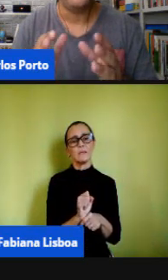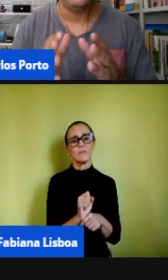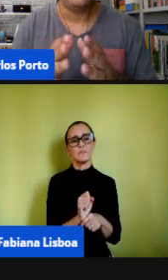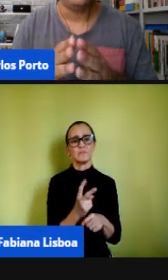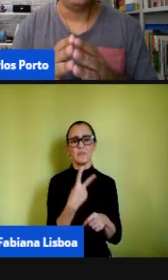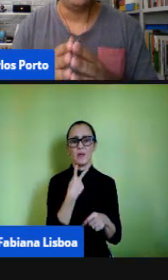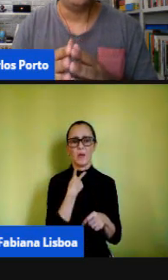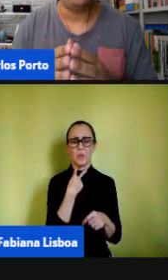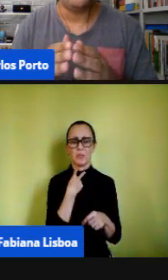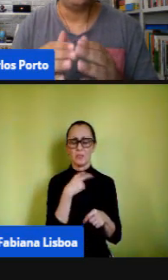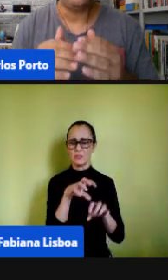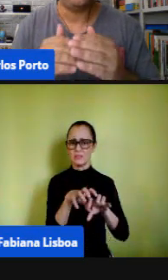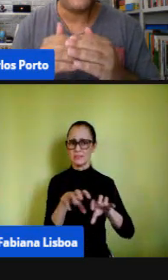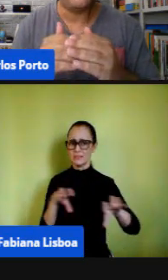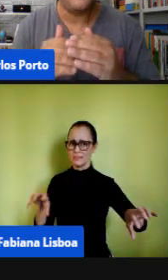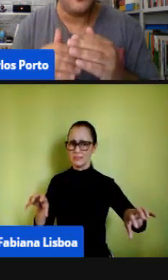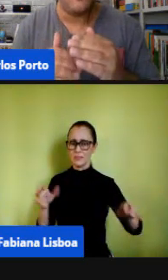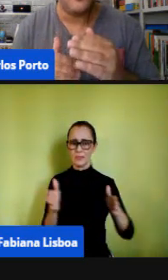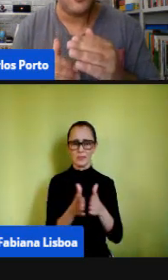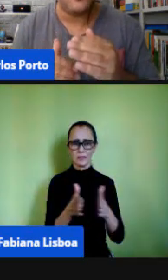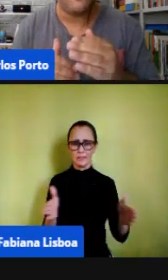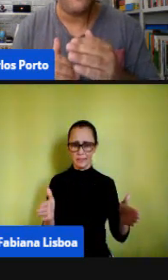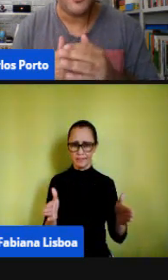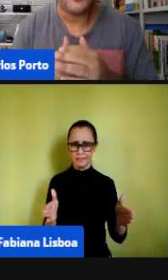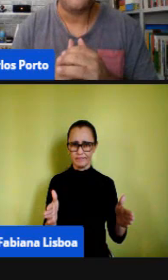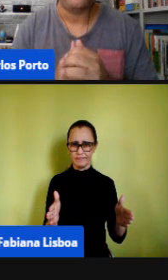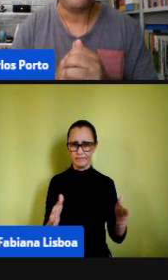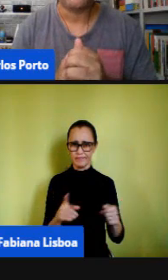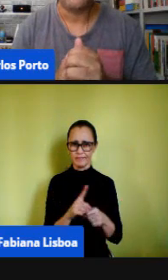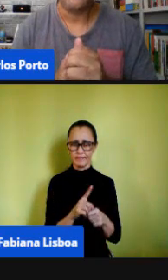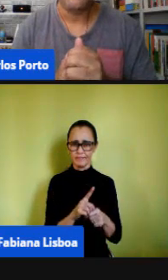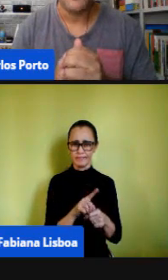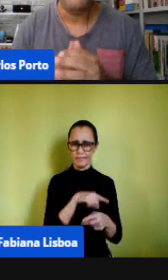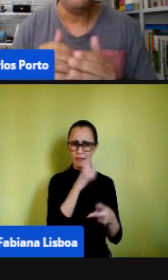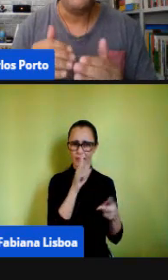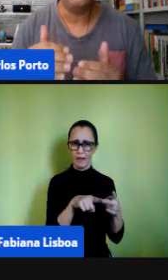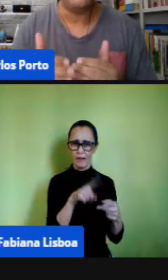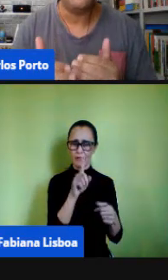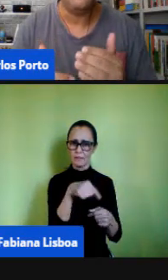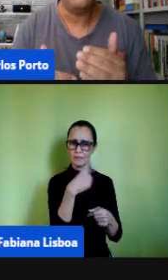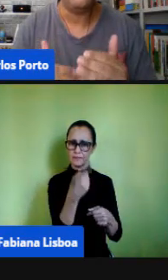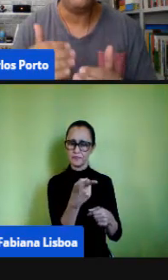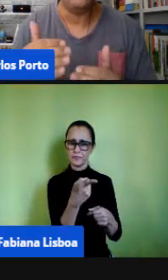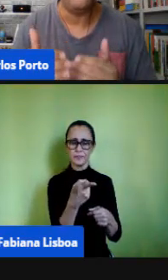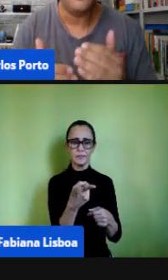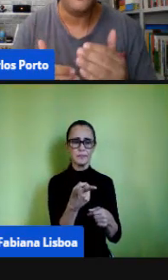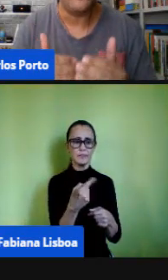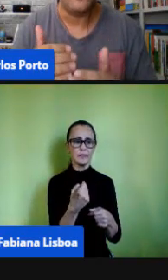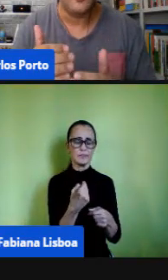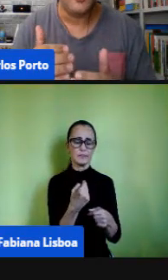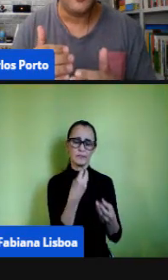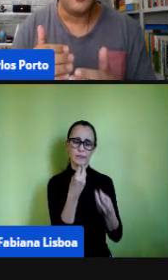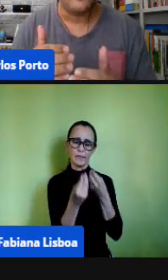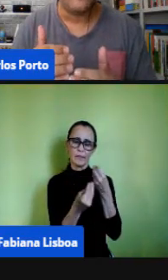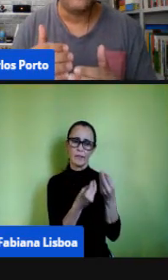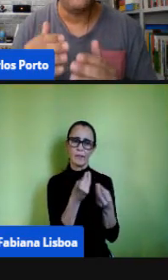né? Segundo ponto, nós passamos na nossa fala momentos que